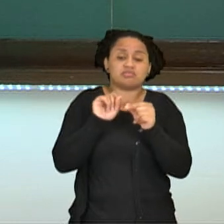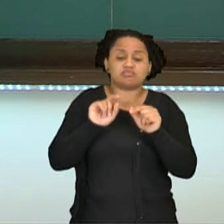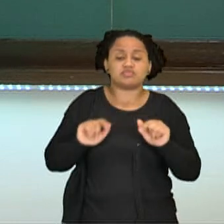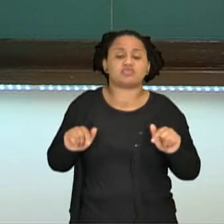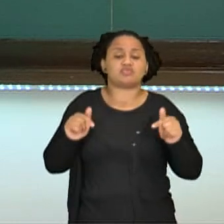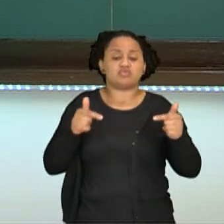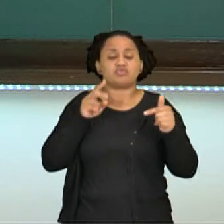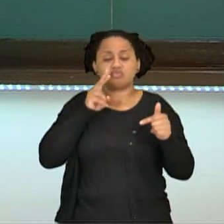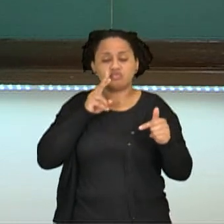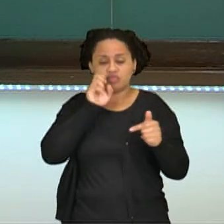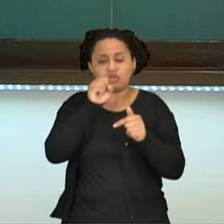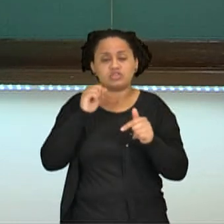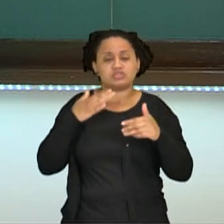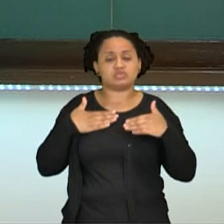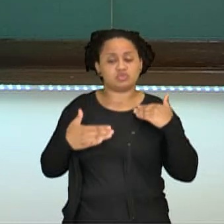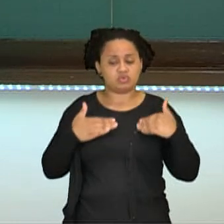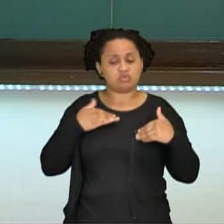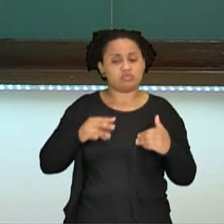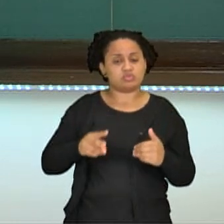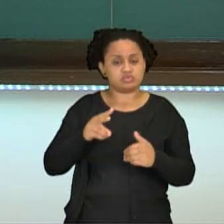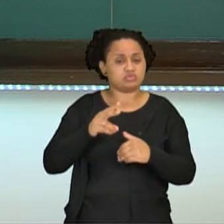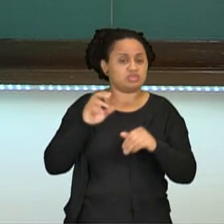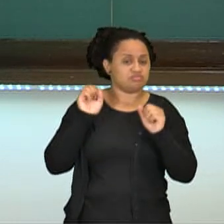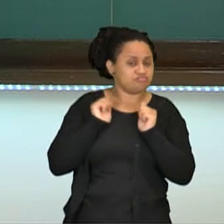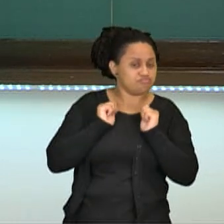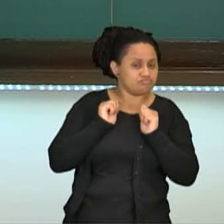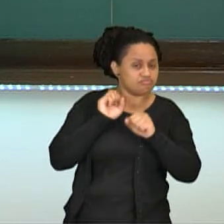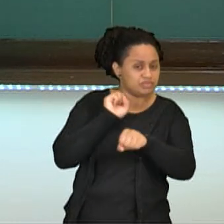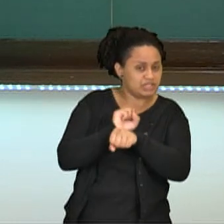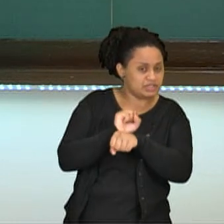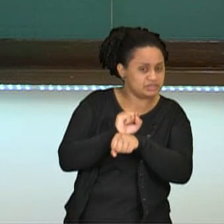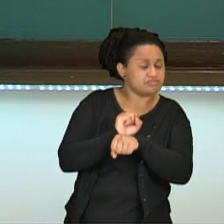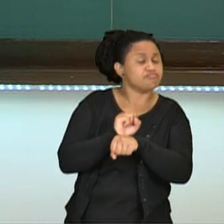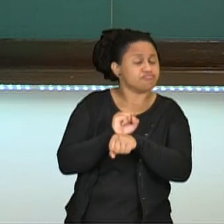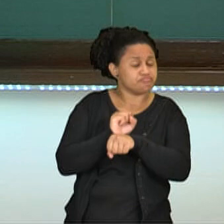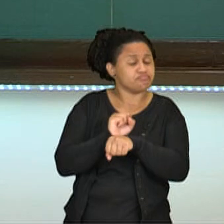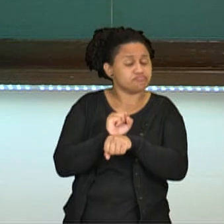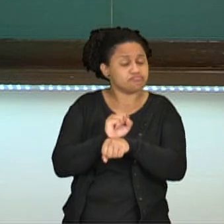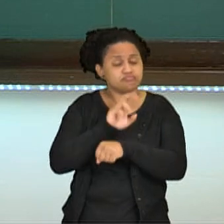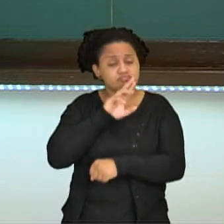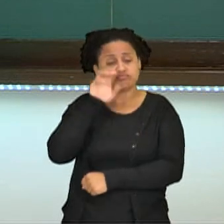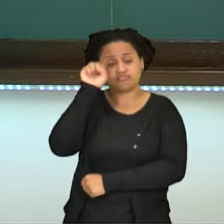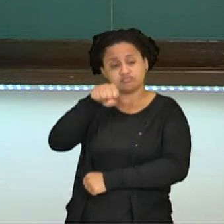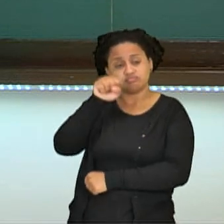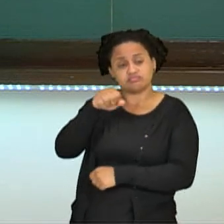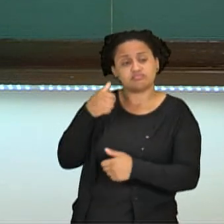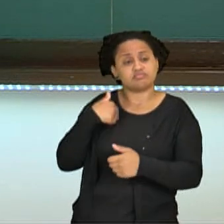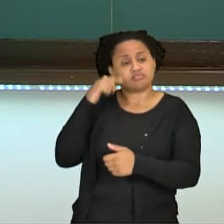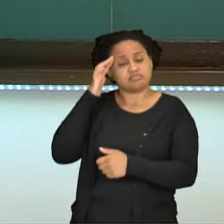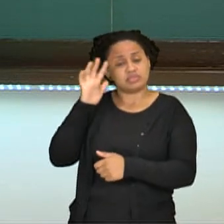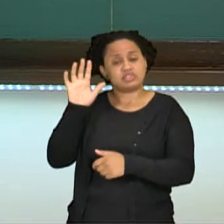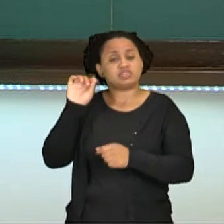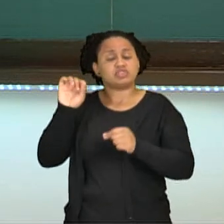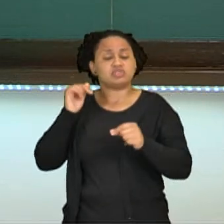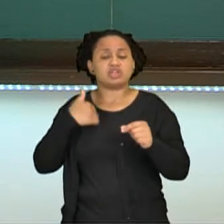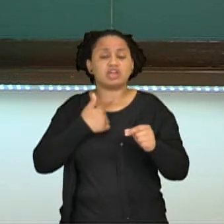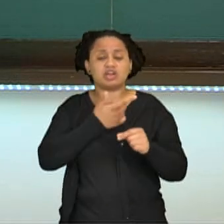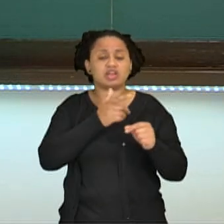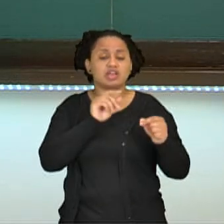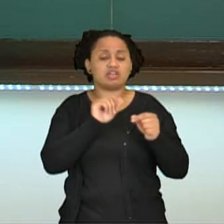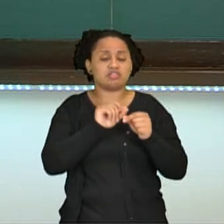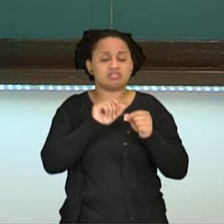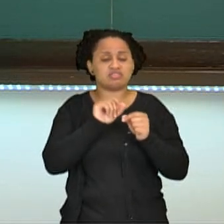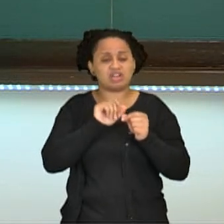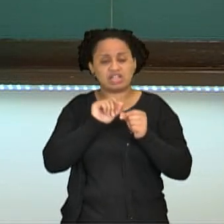num corpo e esse corpo permanecer parado? A resposta é sim. Imagine que vem alguém e aplica uma força de